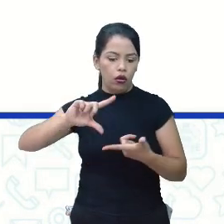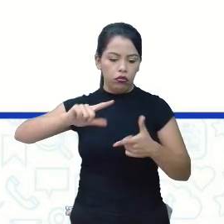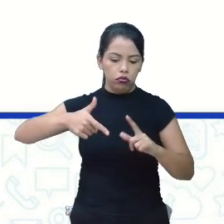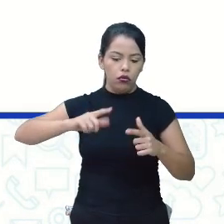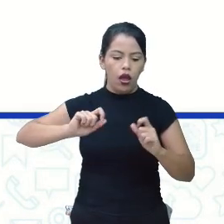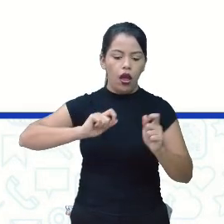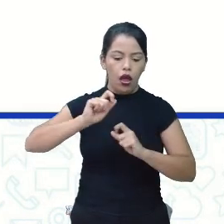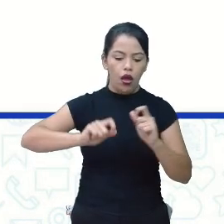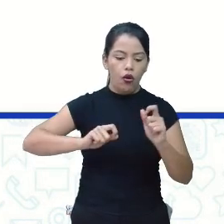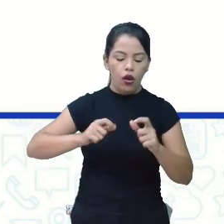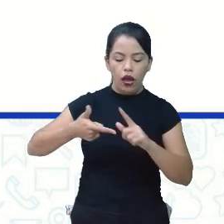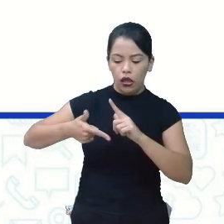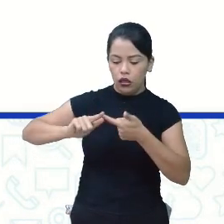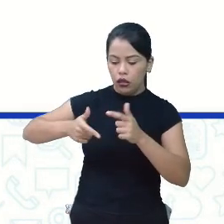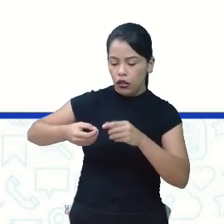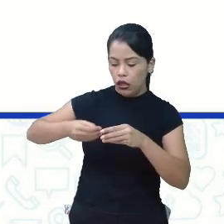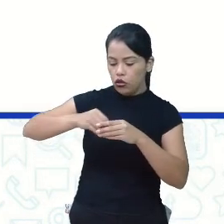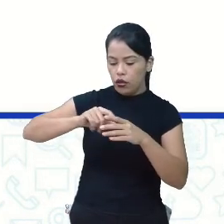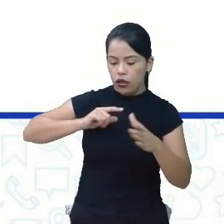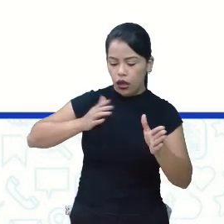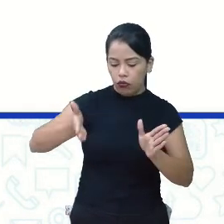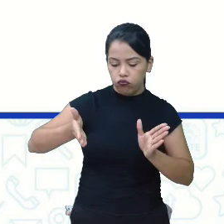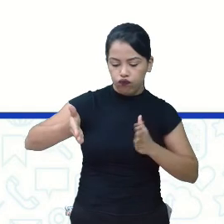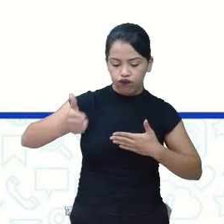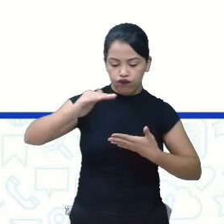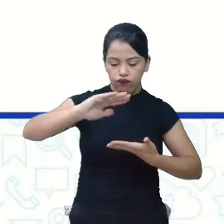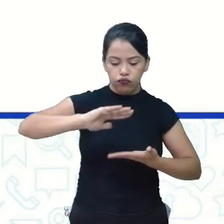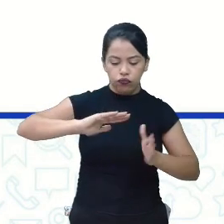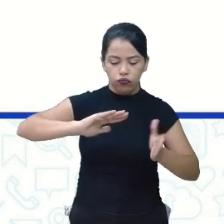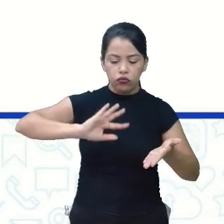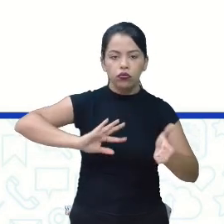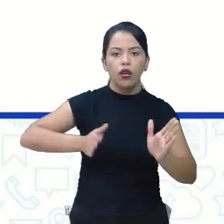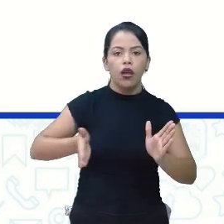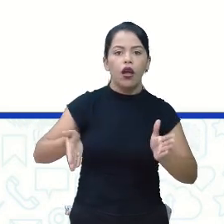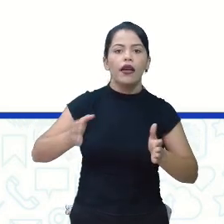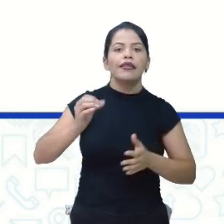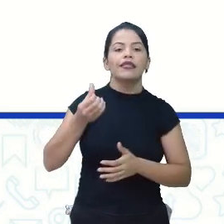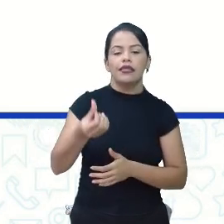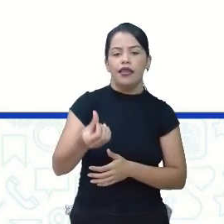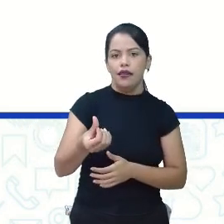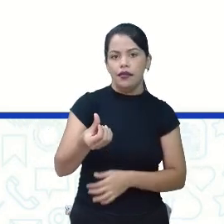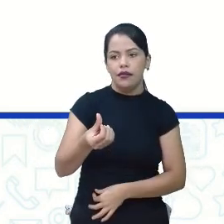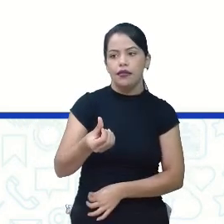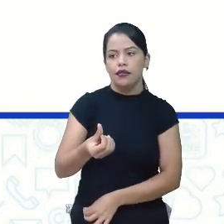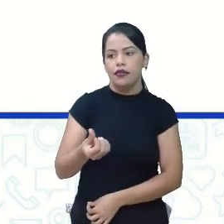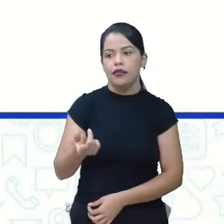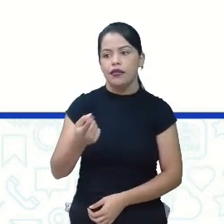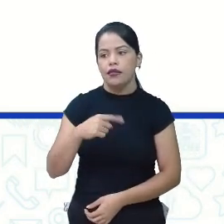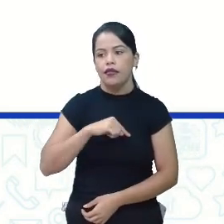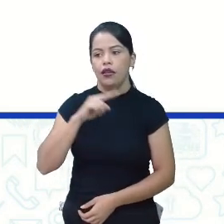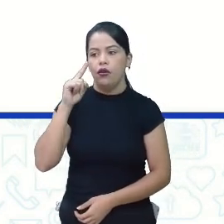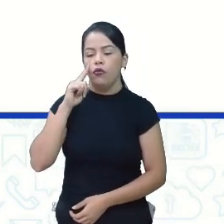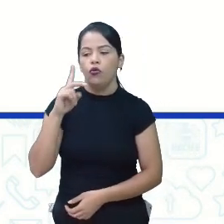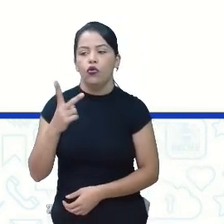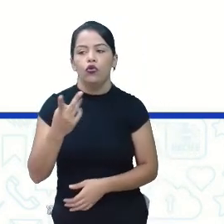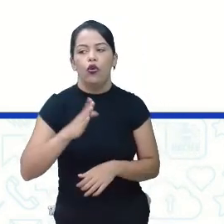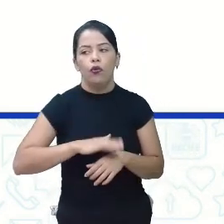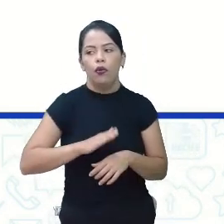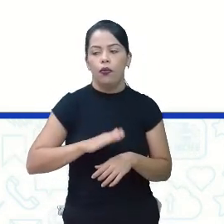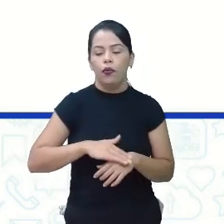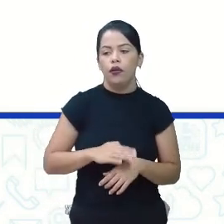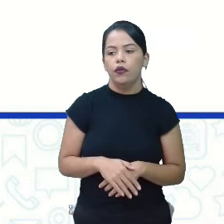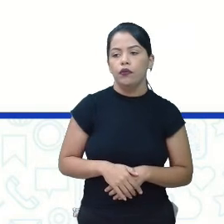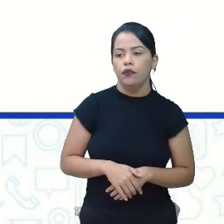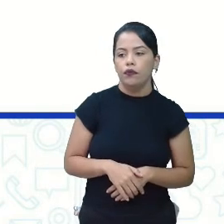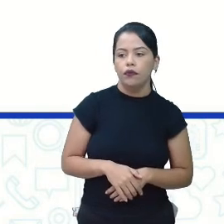sólido geométrico formado por 6 faces retangulares. E aqui, ó, a gente explorou 2 situações, né?